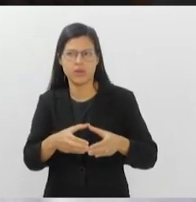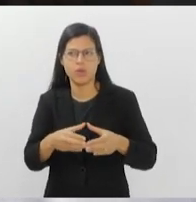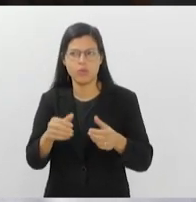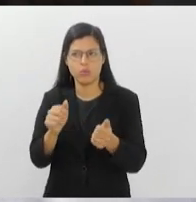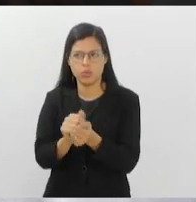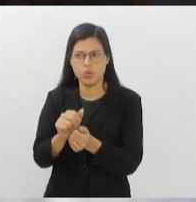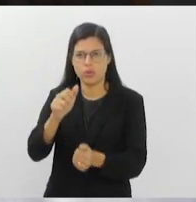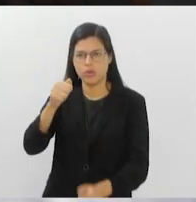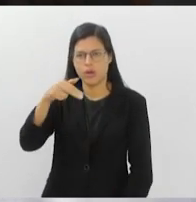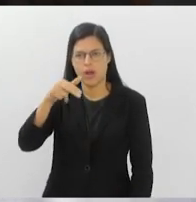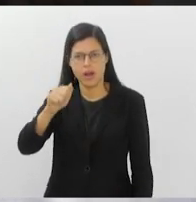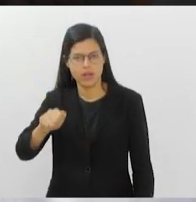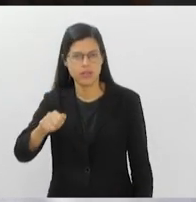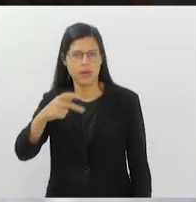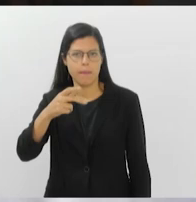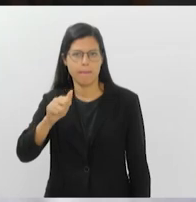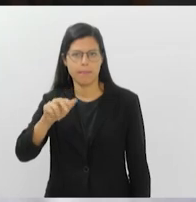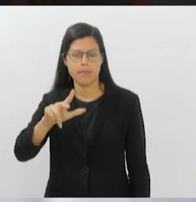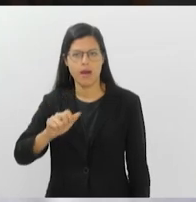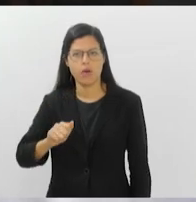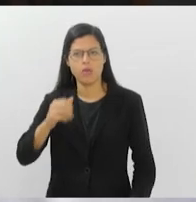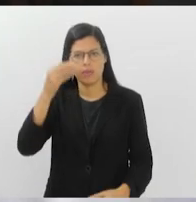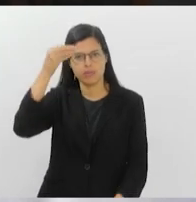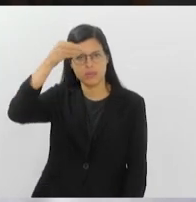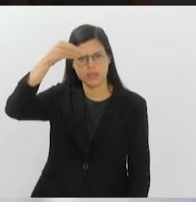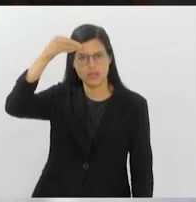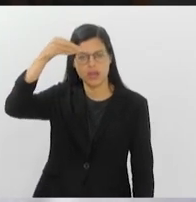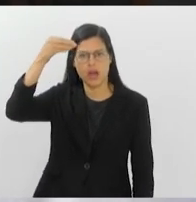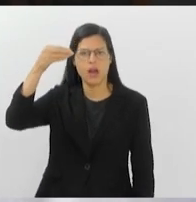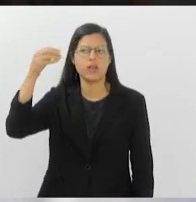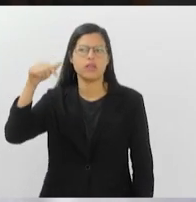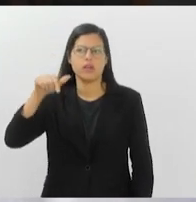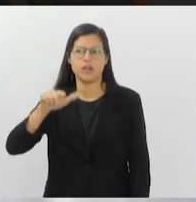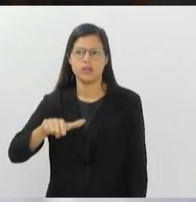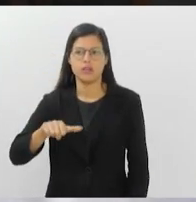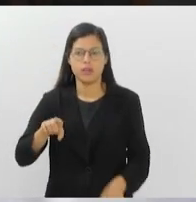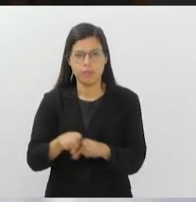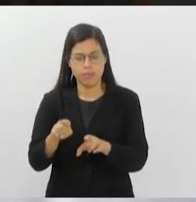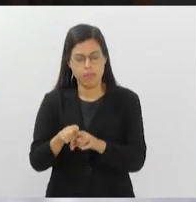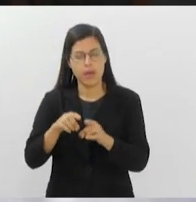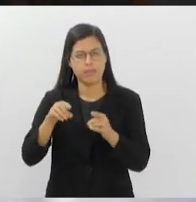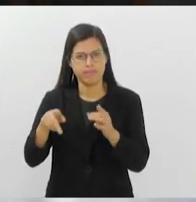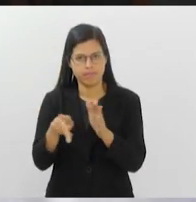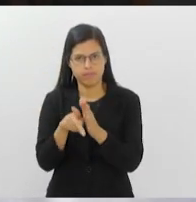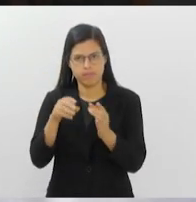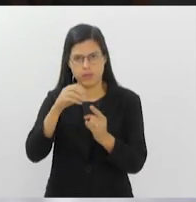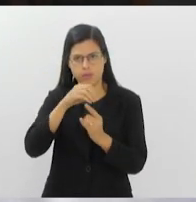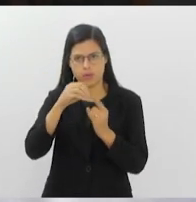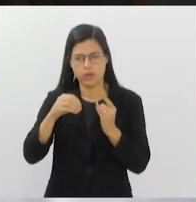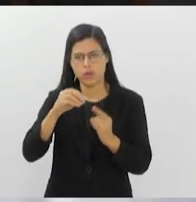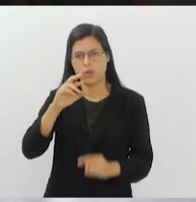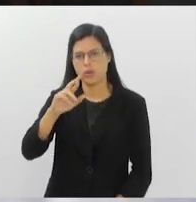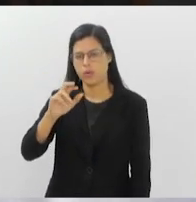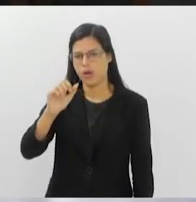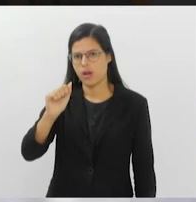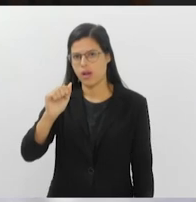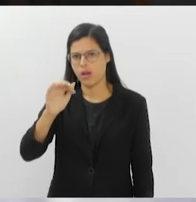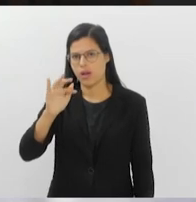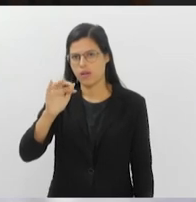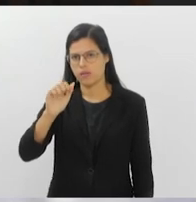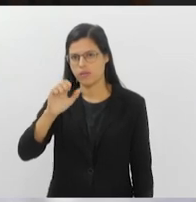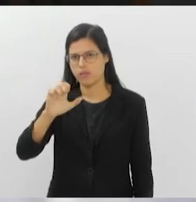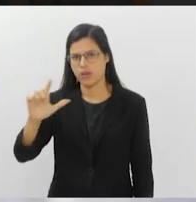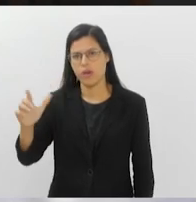parte a Ana Paula Gurjol, que é psiquiatra, que é do Lápis, também da Fiocruz, e o Rafael Calazans, que atualmente está no